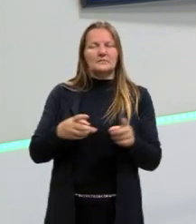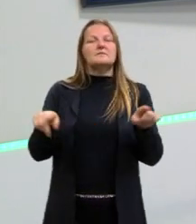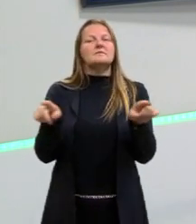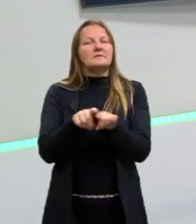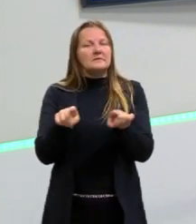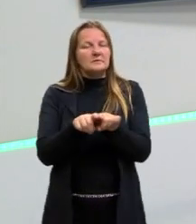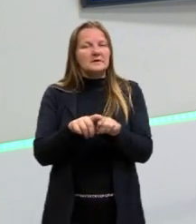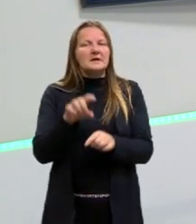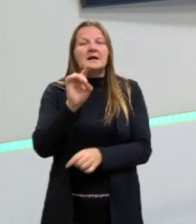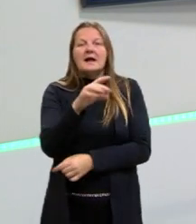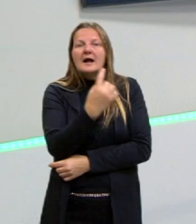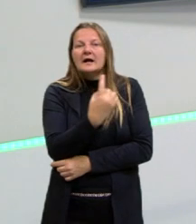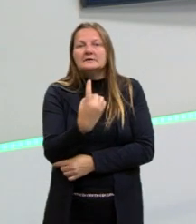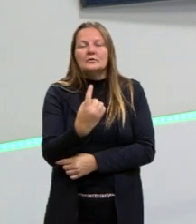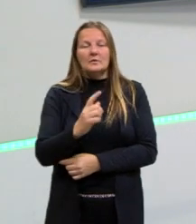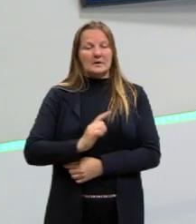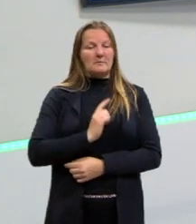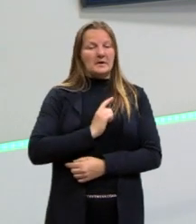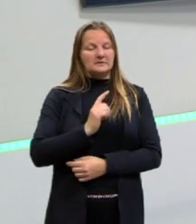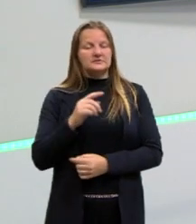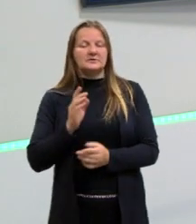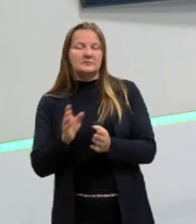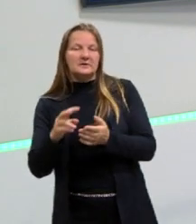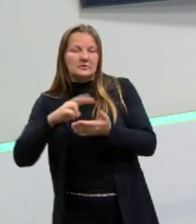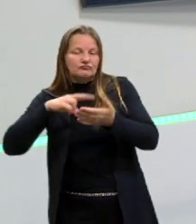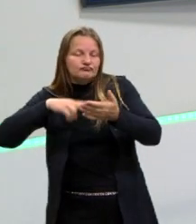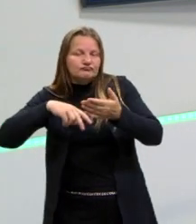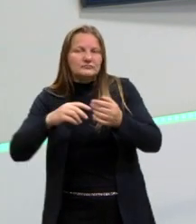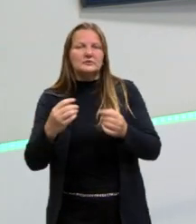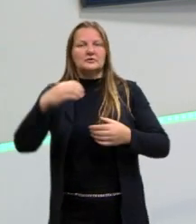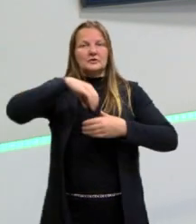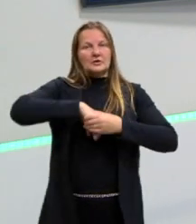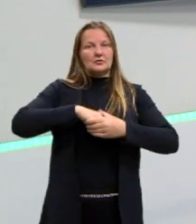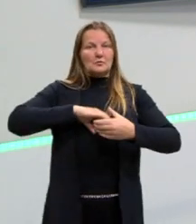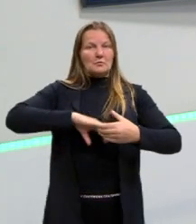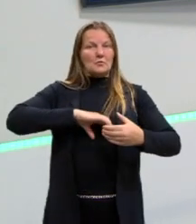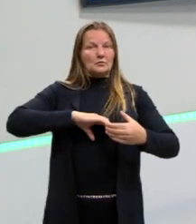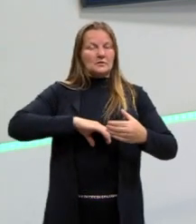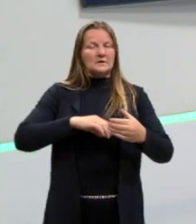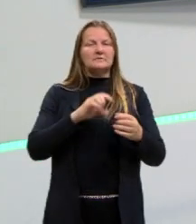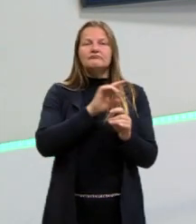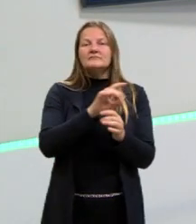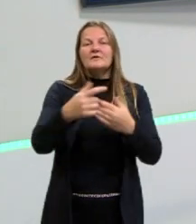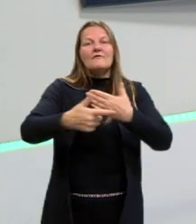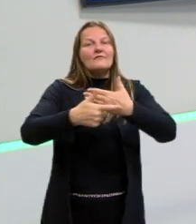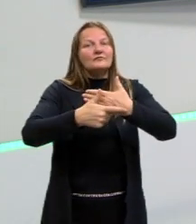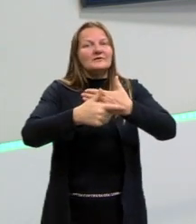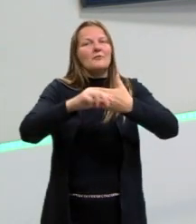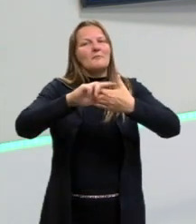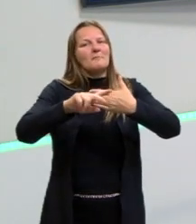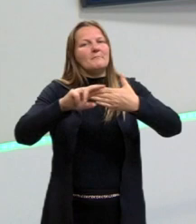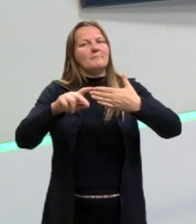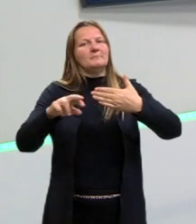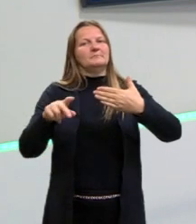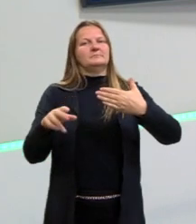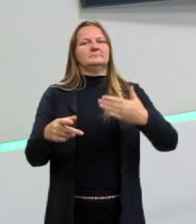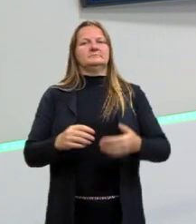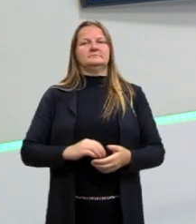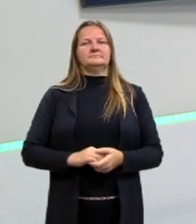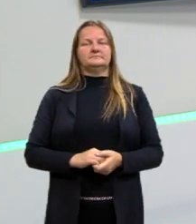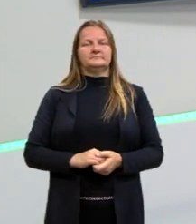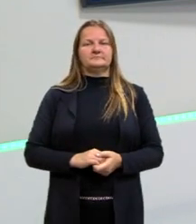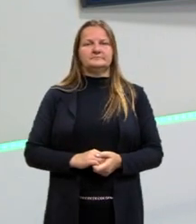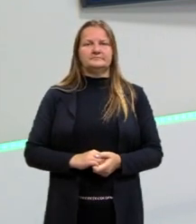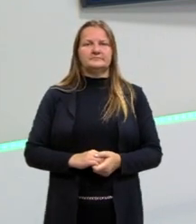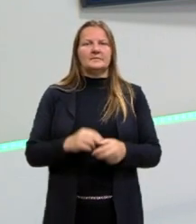uma peça diferente nesse jogo da língua portuguesa e cada uma vai ter uma função diferenciada, tanto